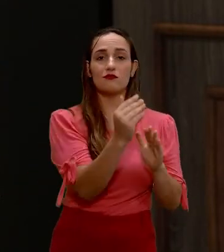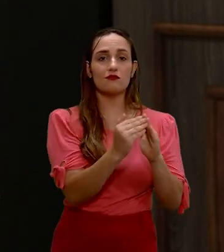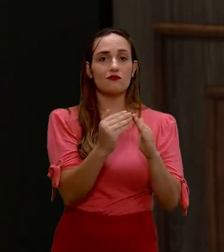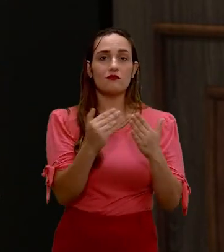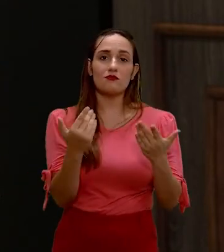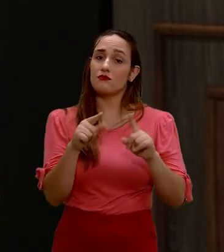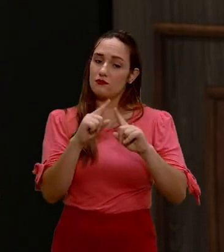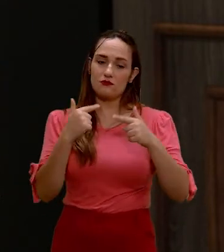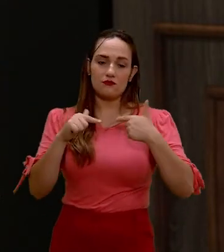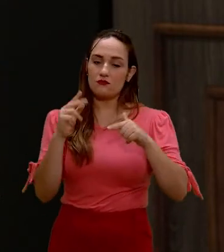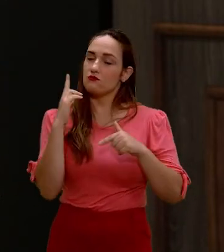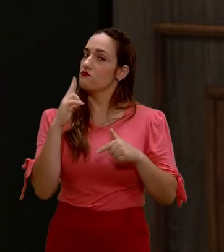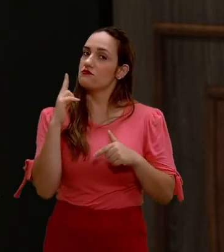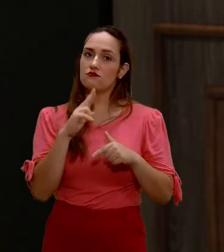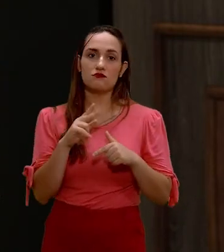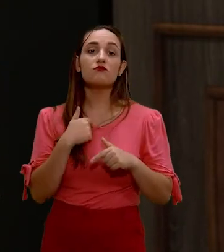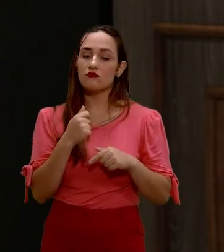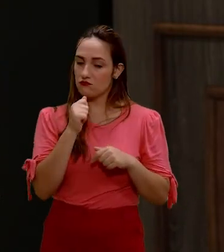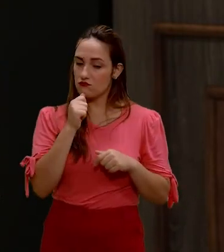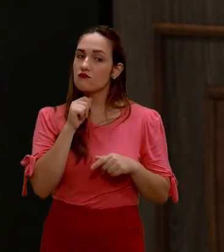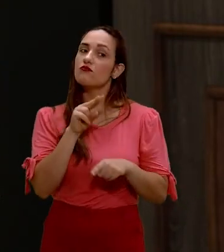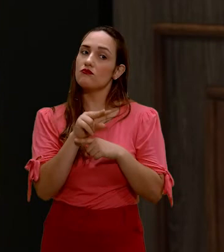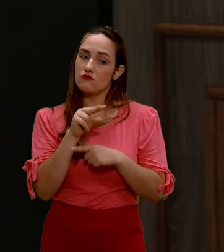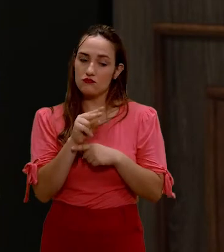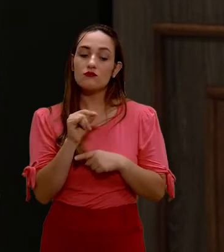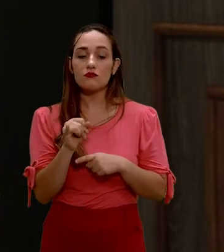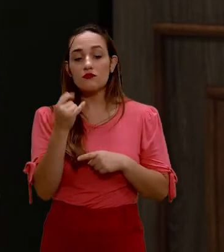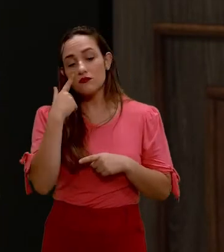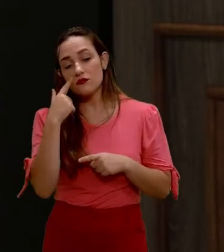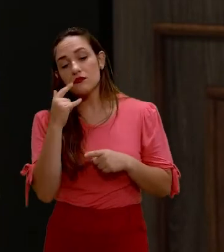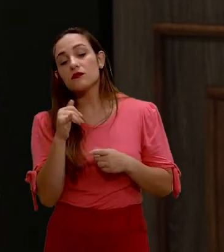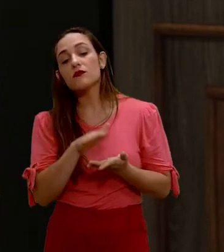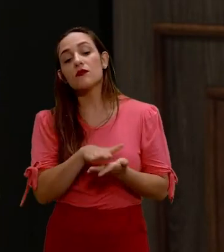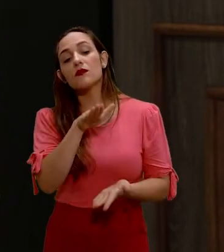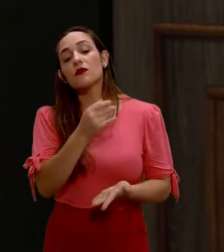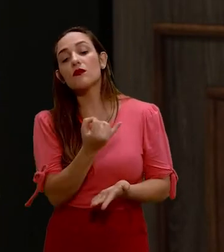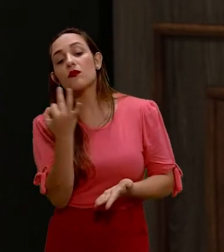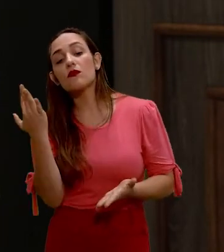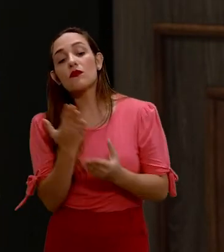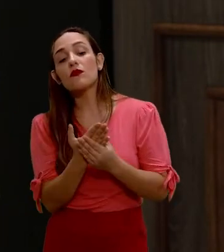colocado. A produtividade continua sendo controlada pelo coordenador